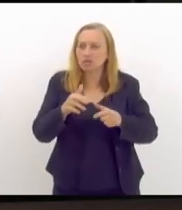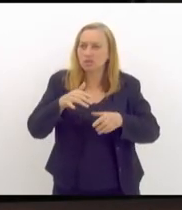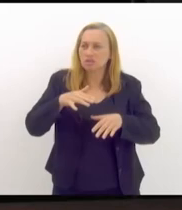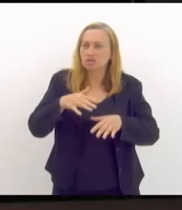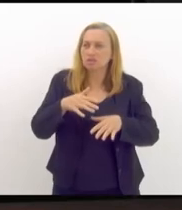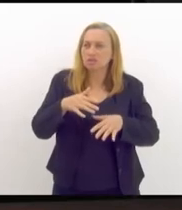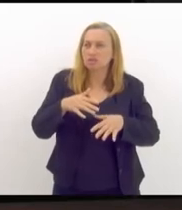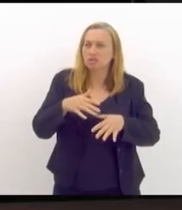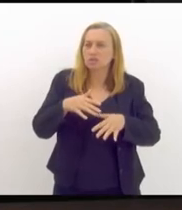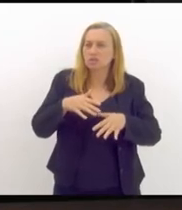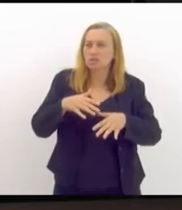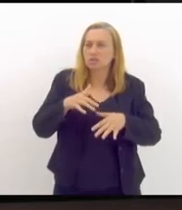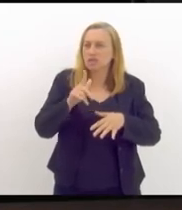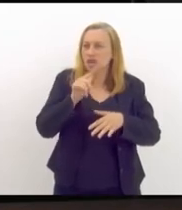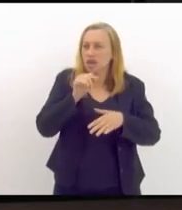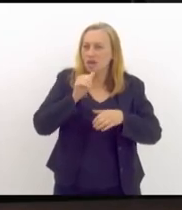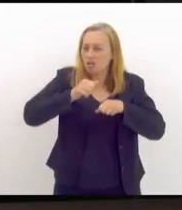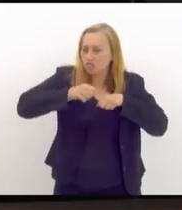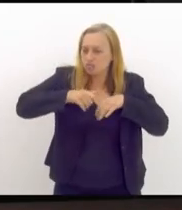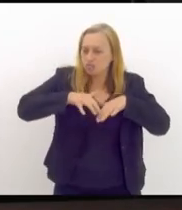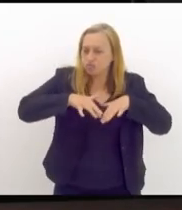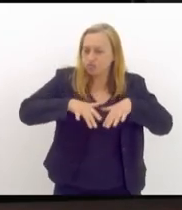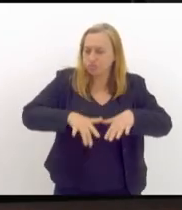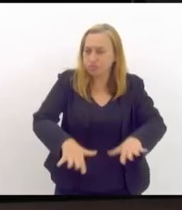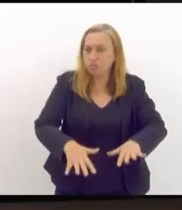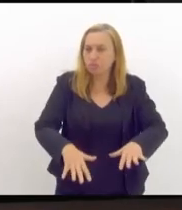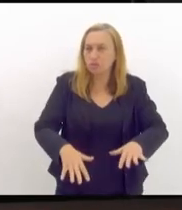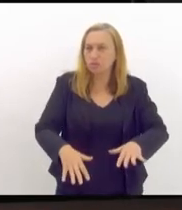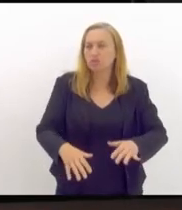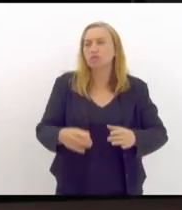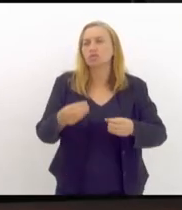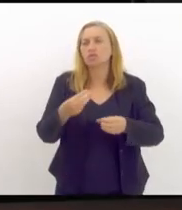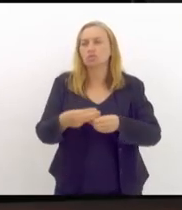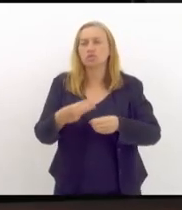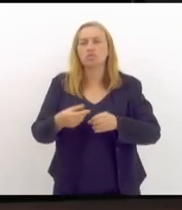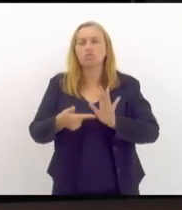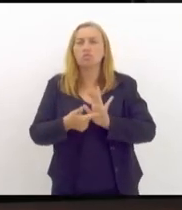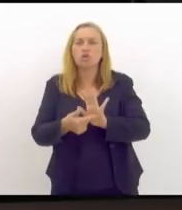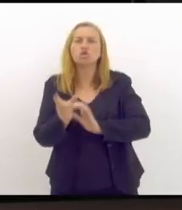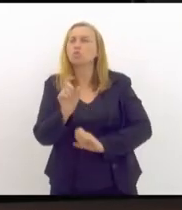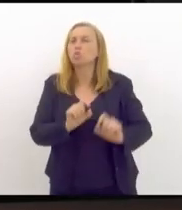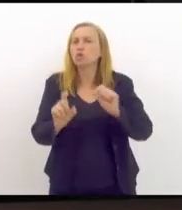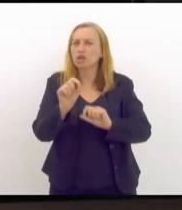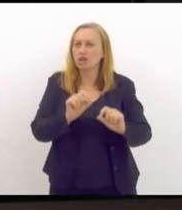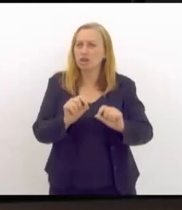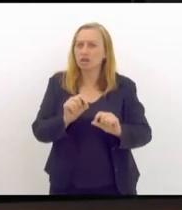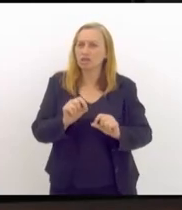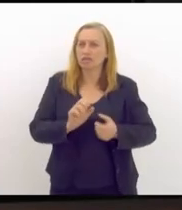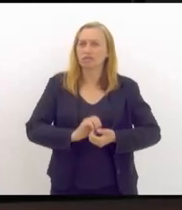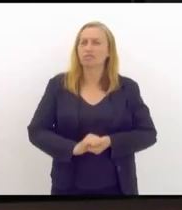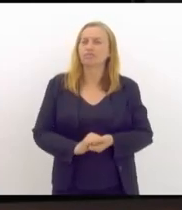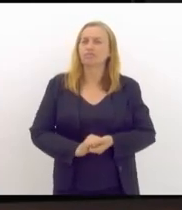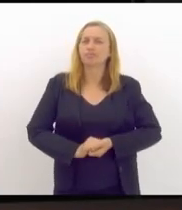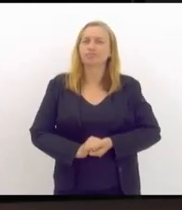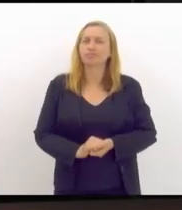Socorro central do nosso município revela o descaso não apenas